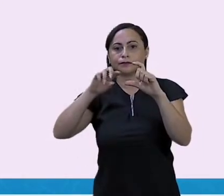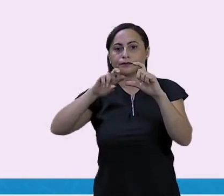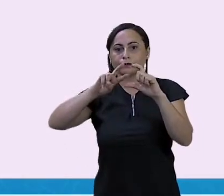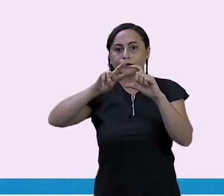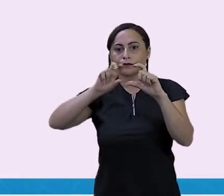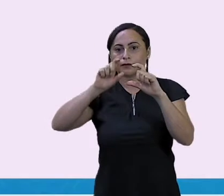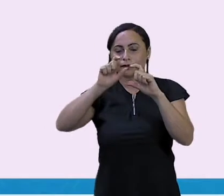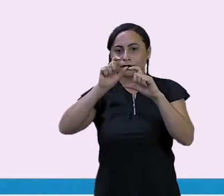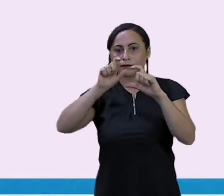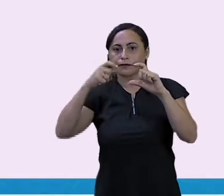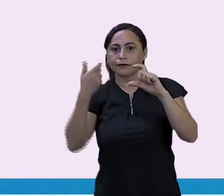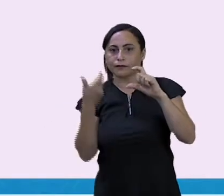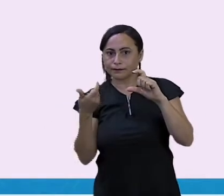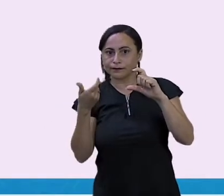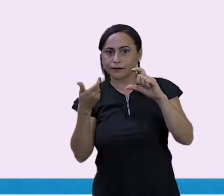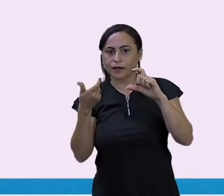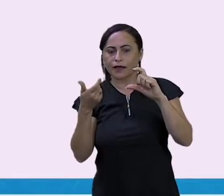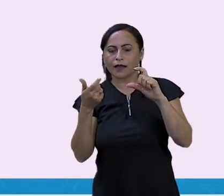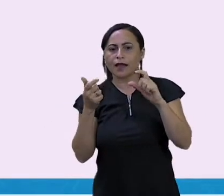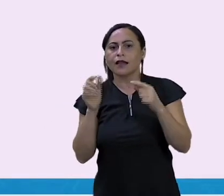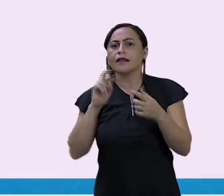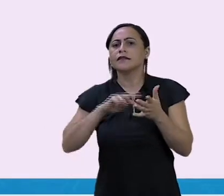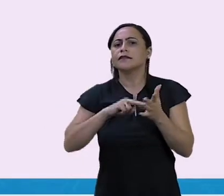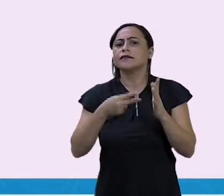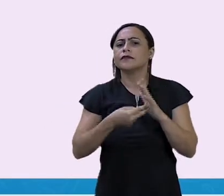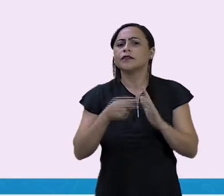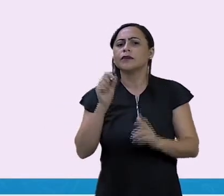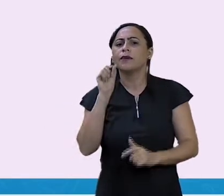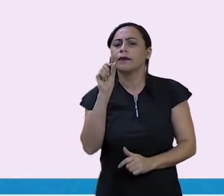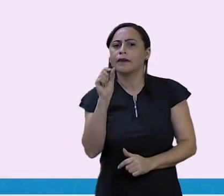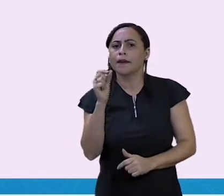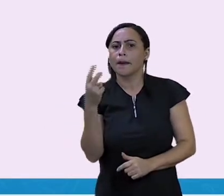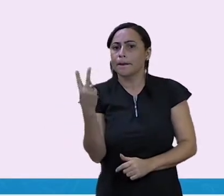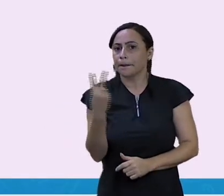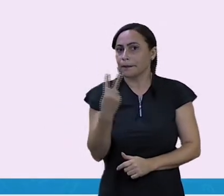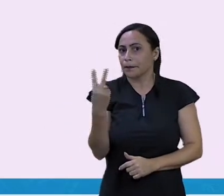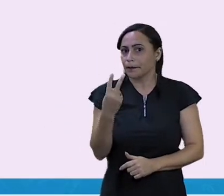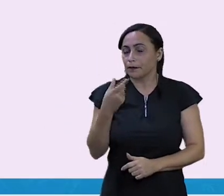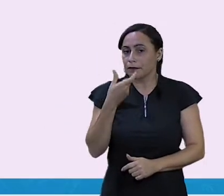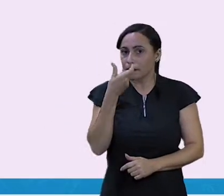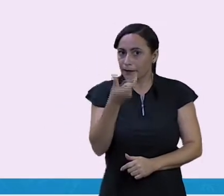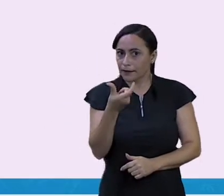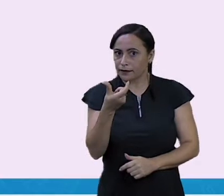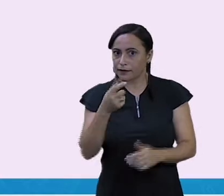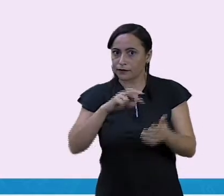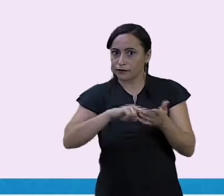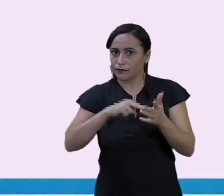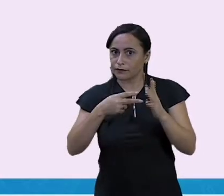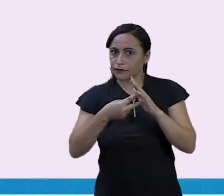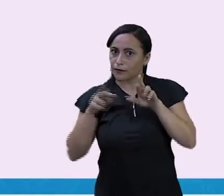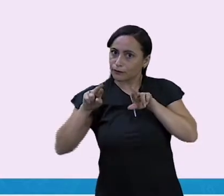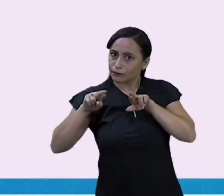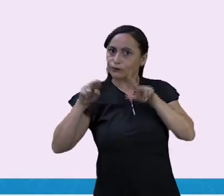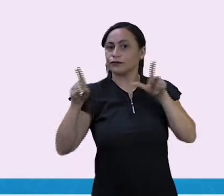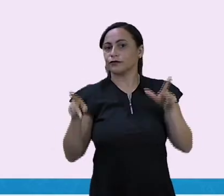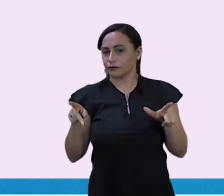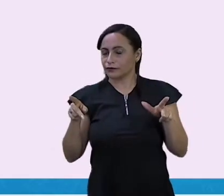ou mais que representam e apresentam significados diferentes, ou